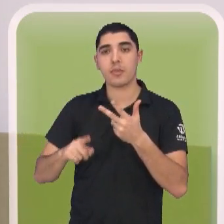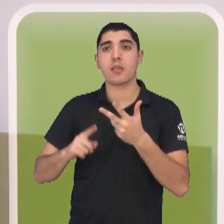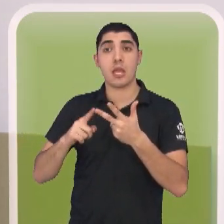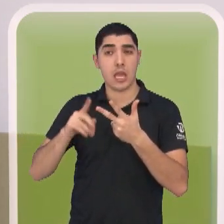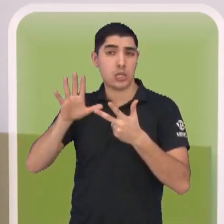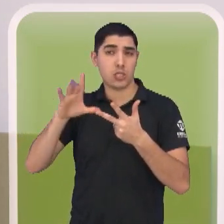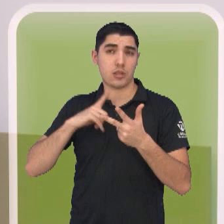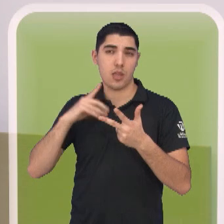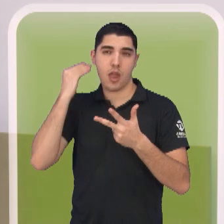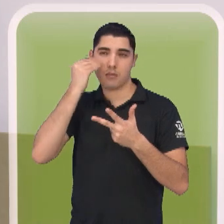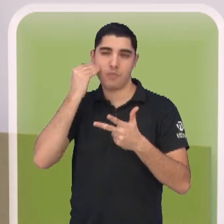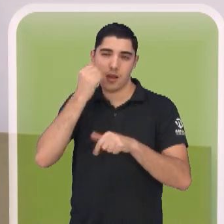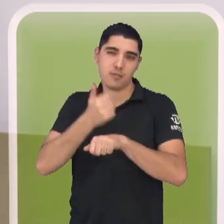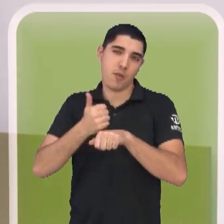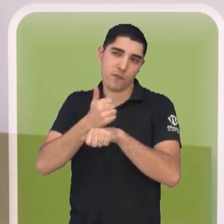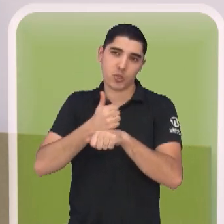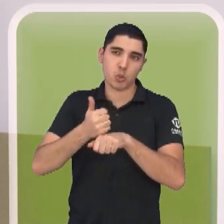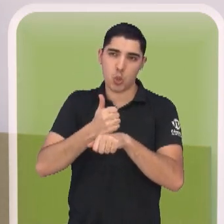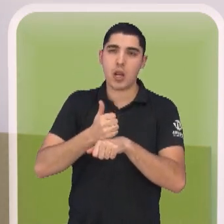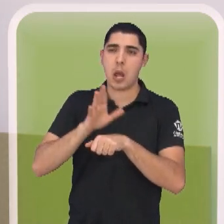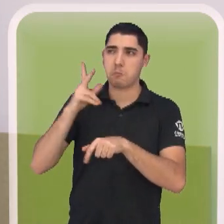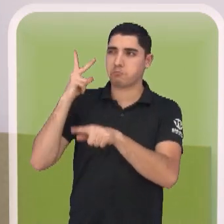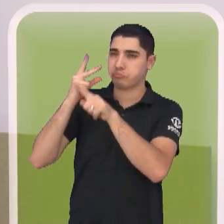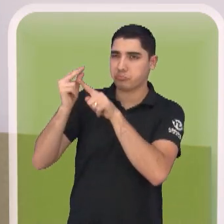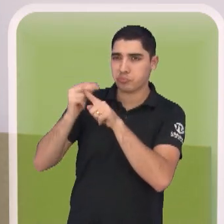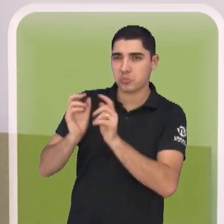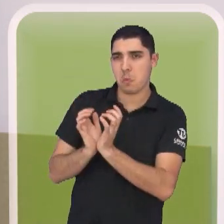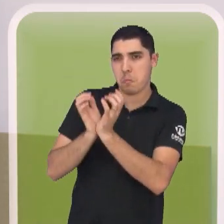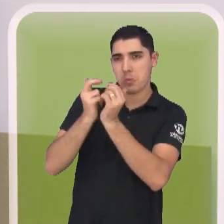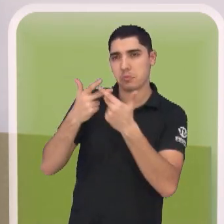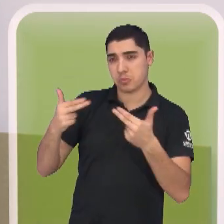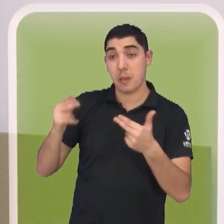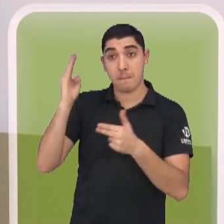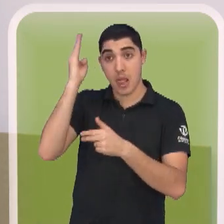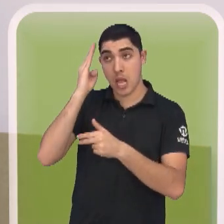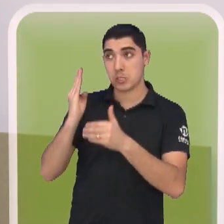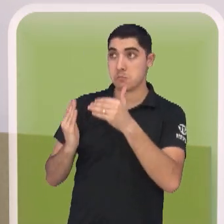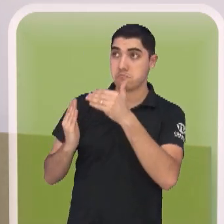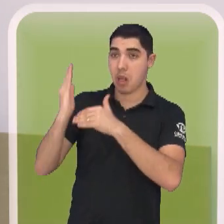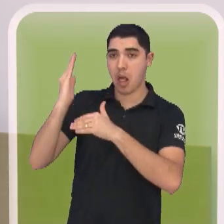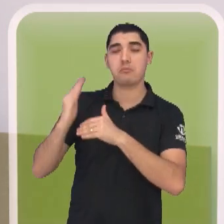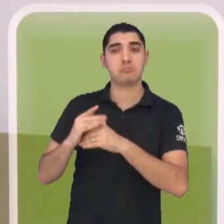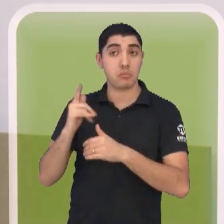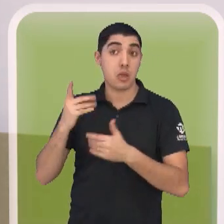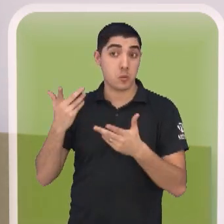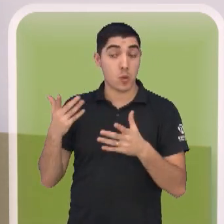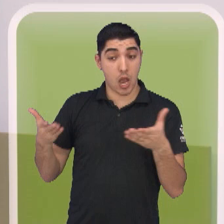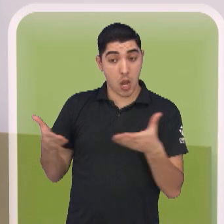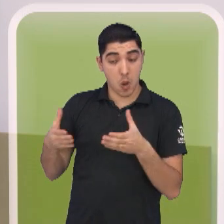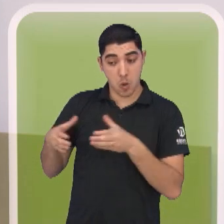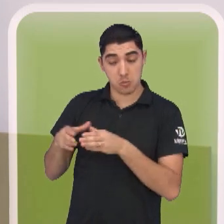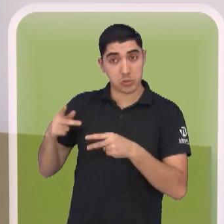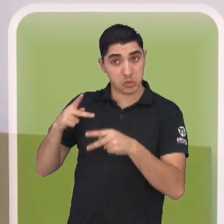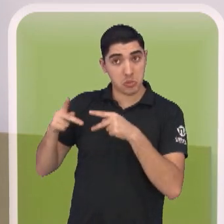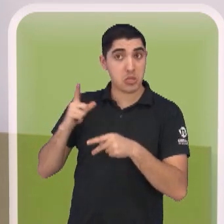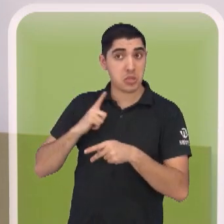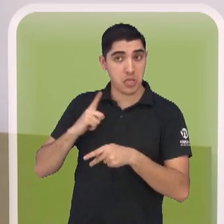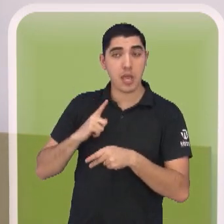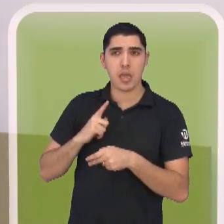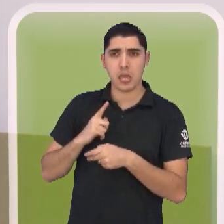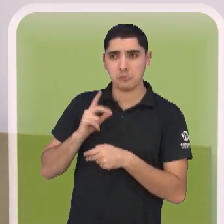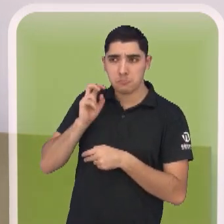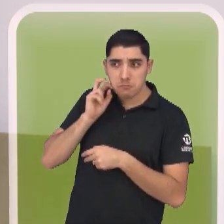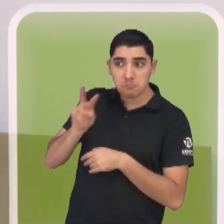carreira extensa Com títulos e acessos do Campeonato Brasileiro Então acho que o São José tá com um time bem a primeiro